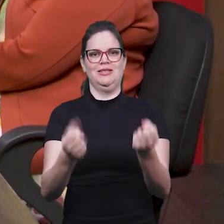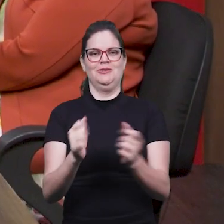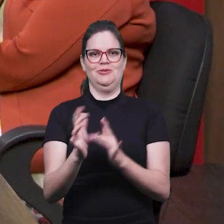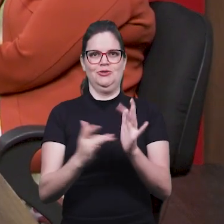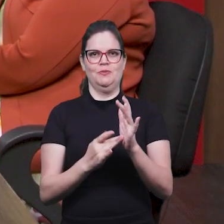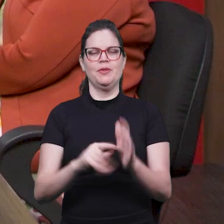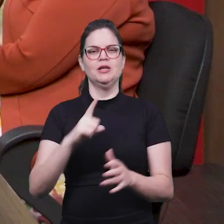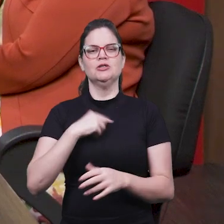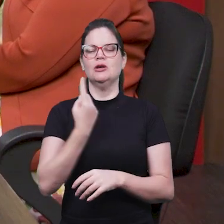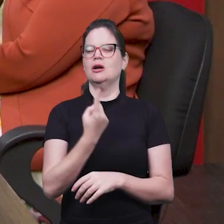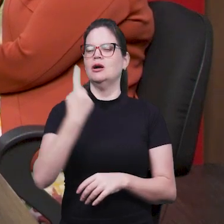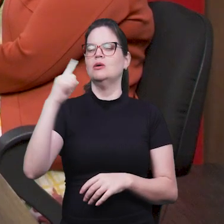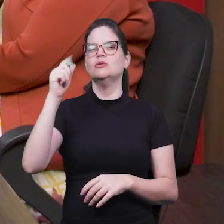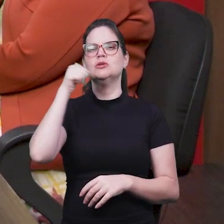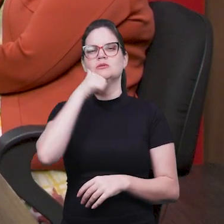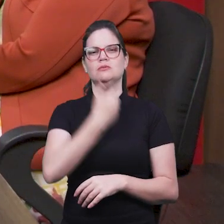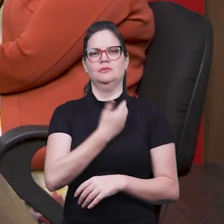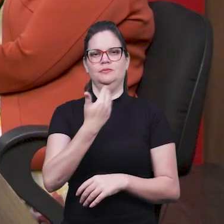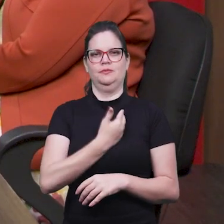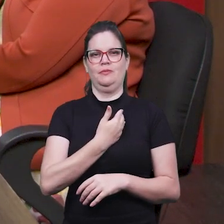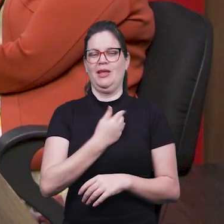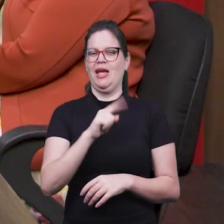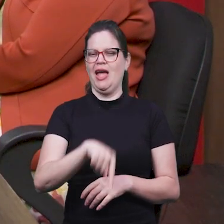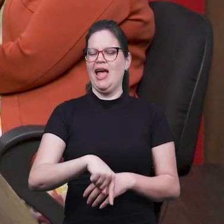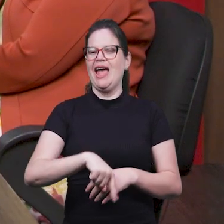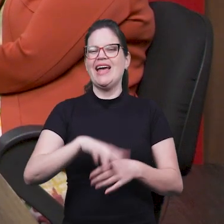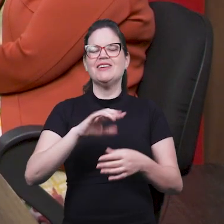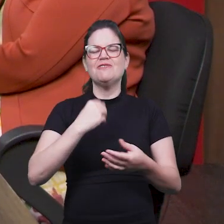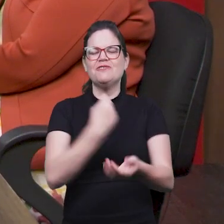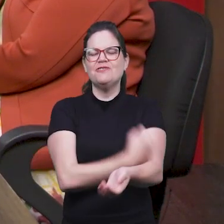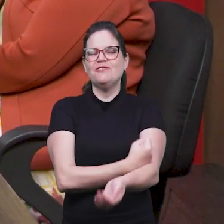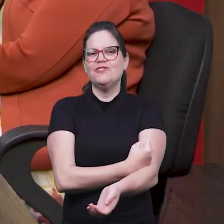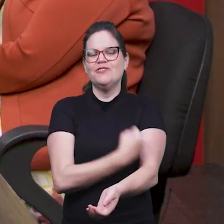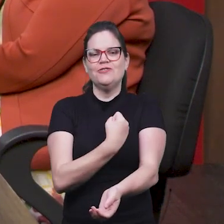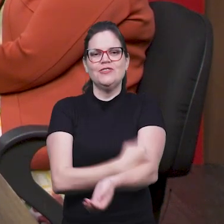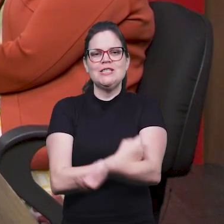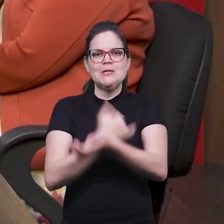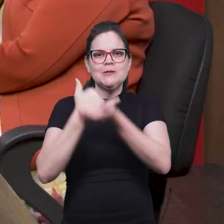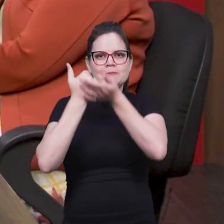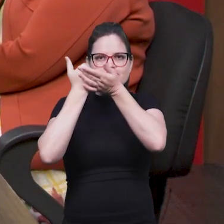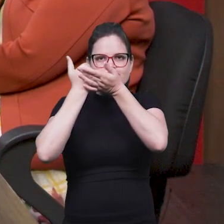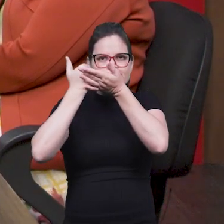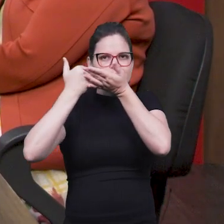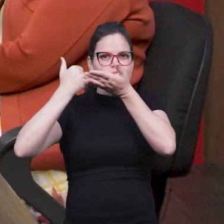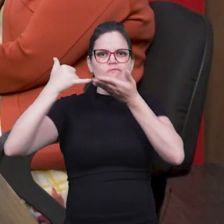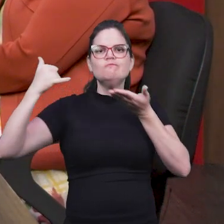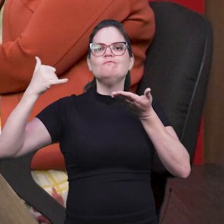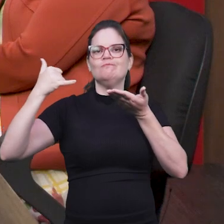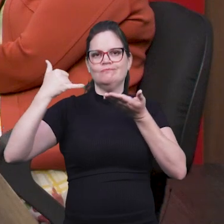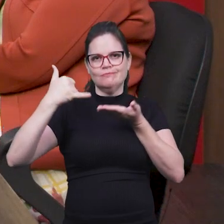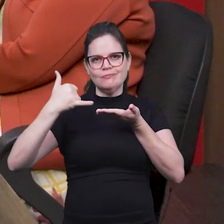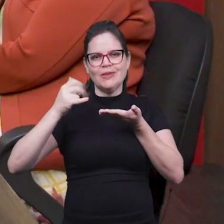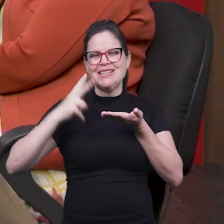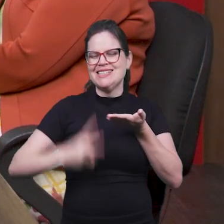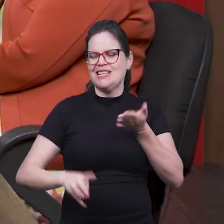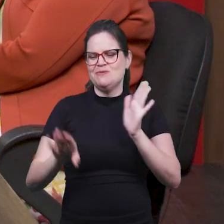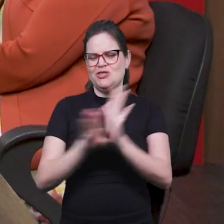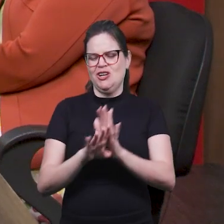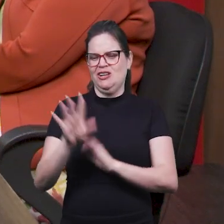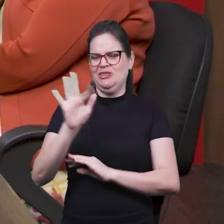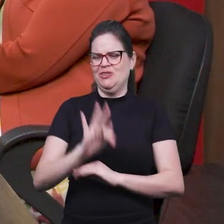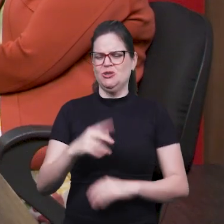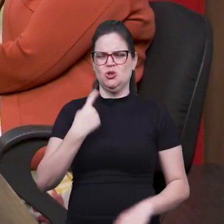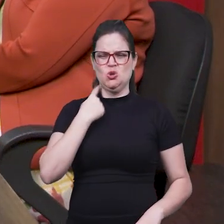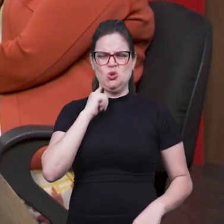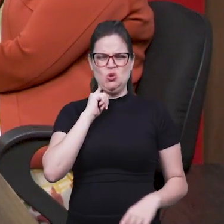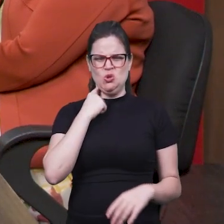havia entrado para o vício, viciadona em cocaína, toda coisa, chegava toda suja na faculdade, toda descabelada,